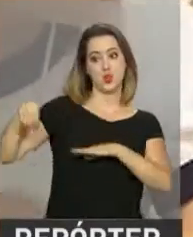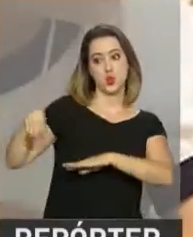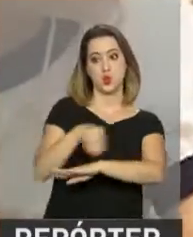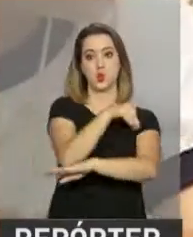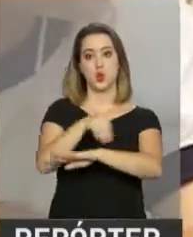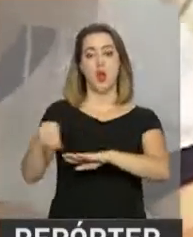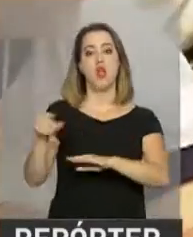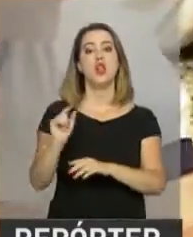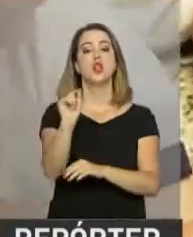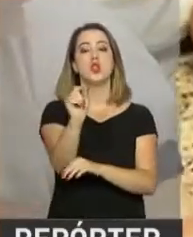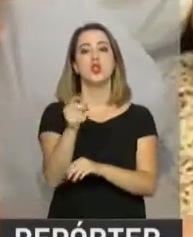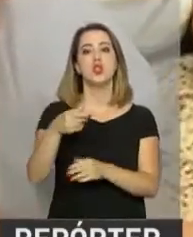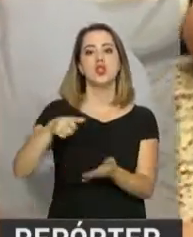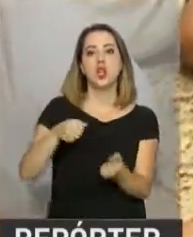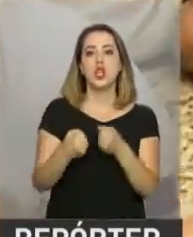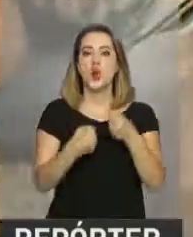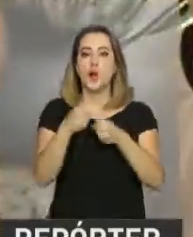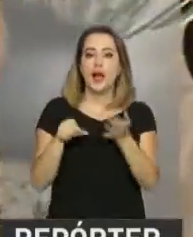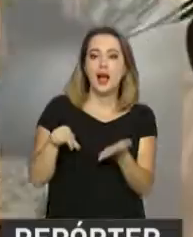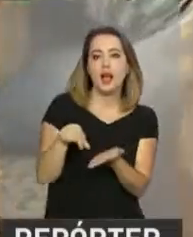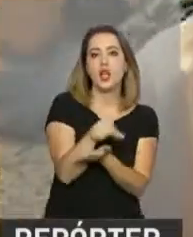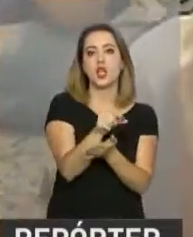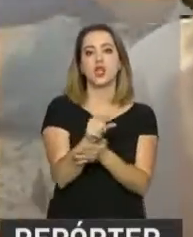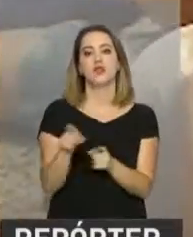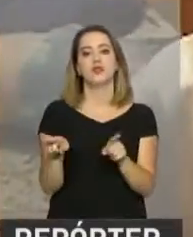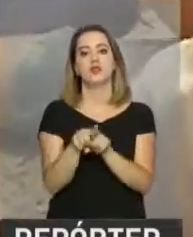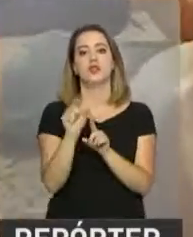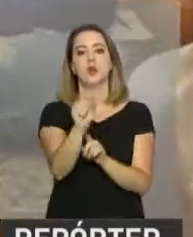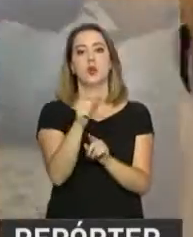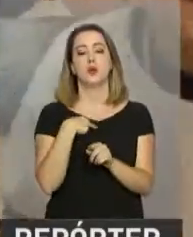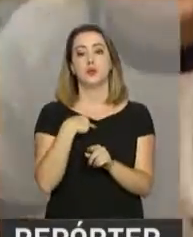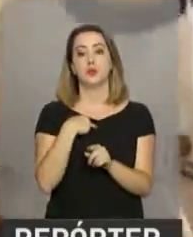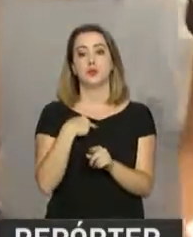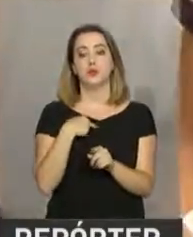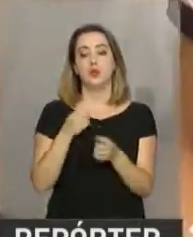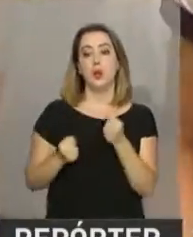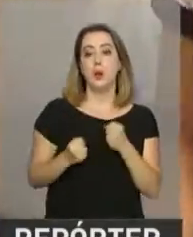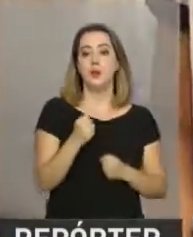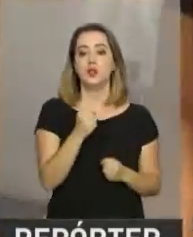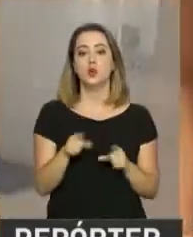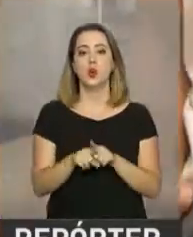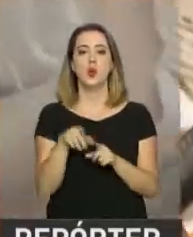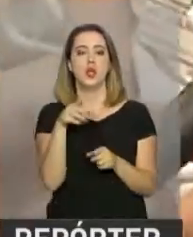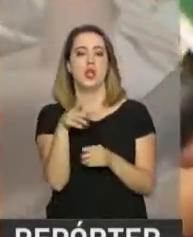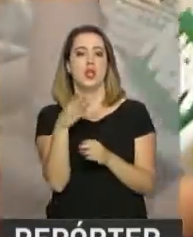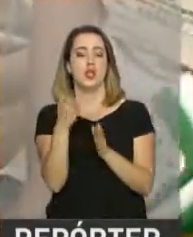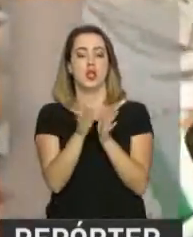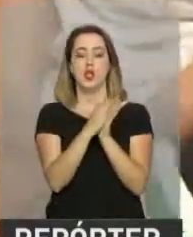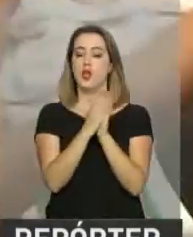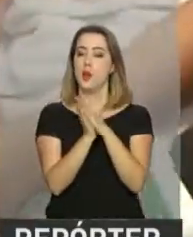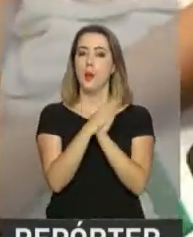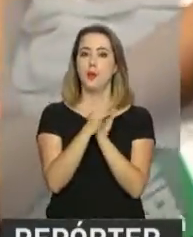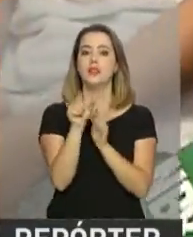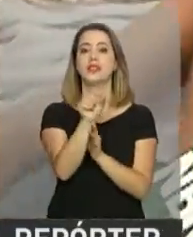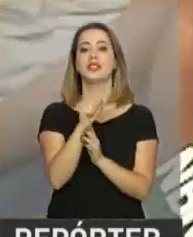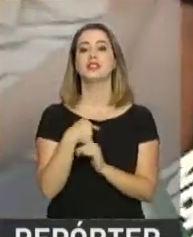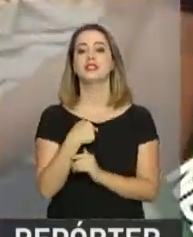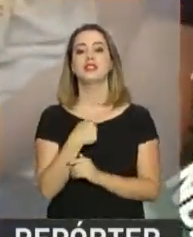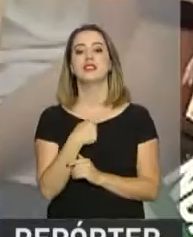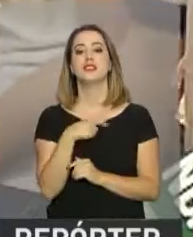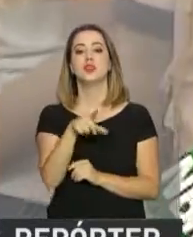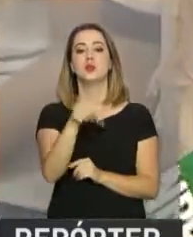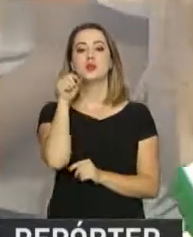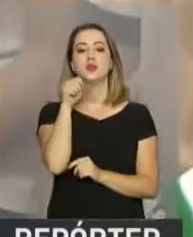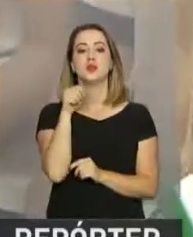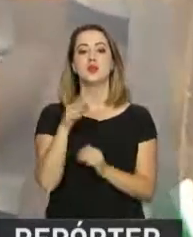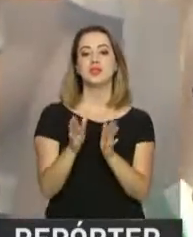Quest Pell e um Pokémon. Eu pedi um patins. Eu uma boneca. E você? Eu